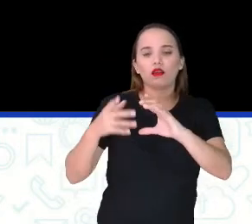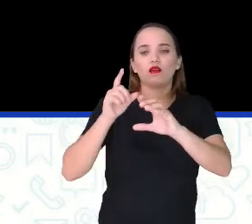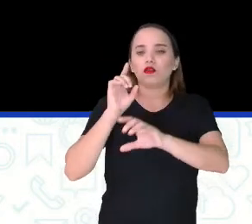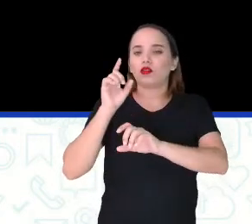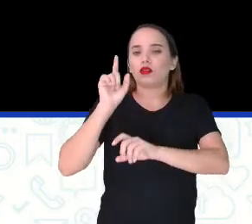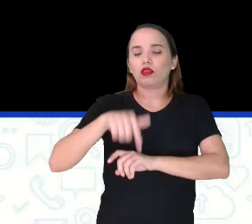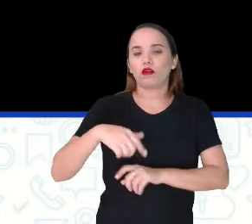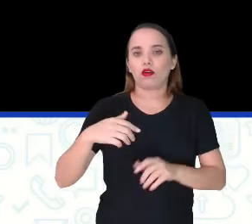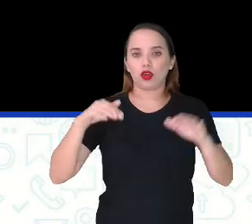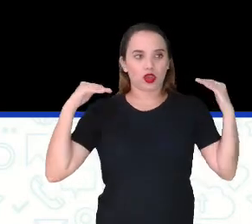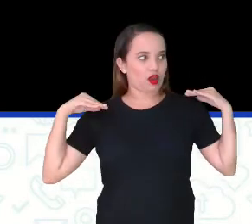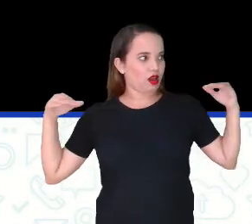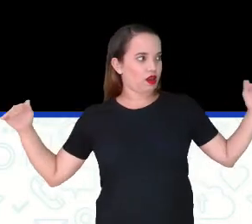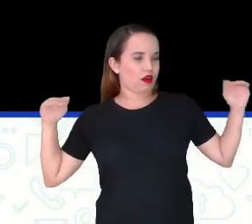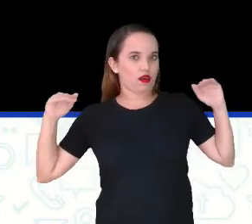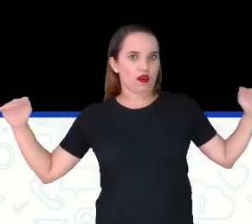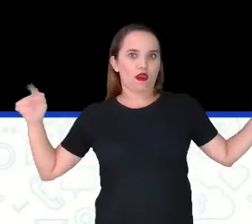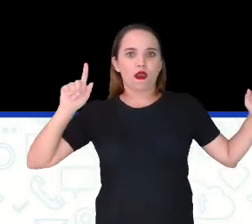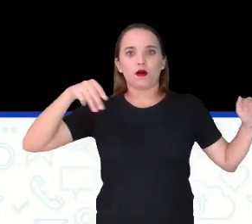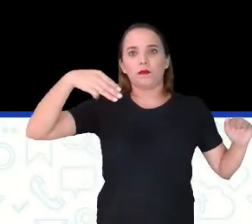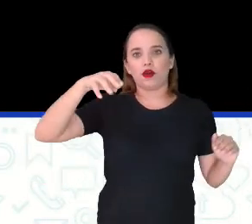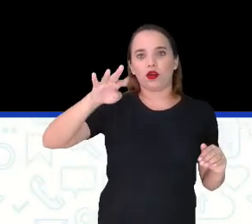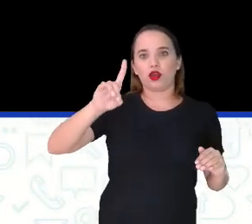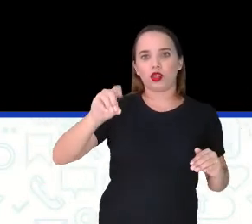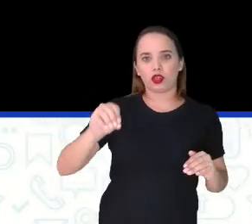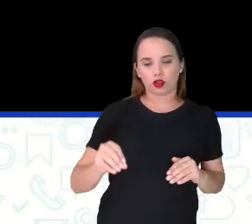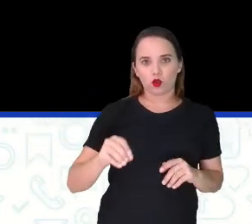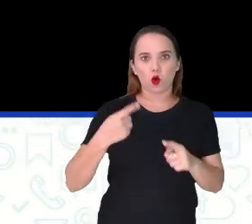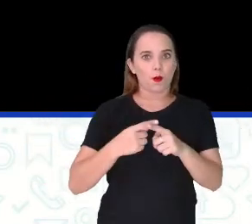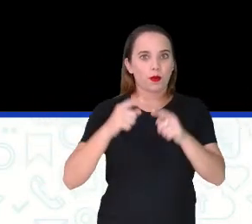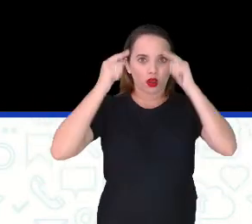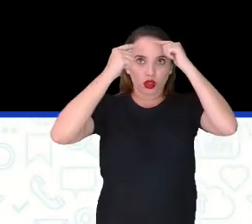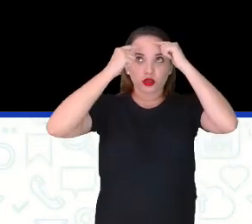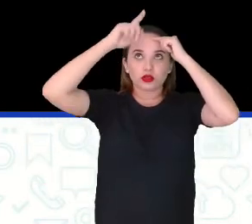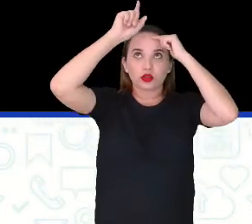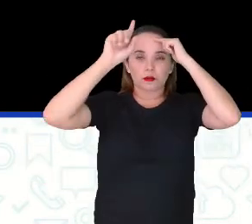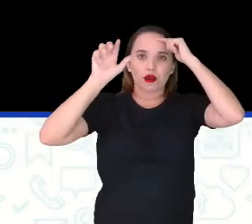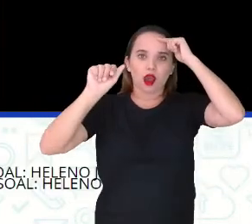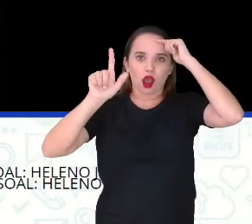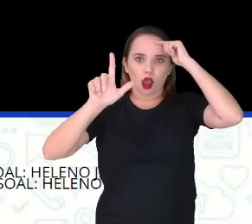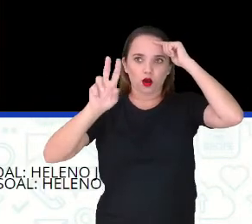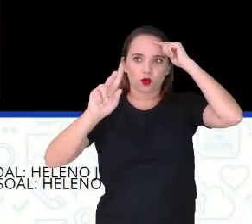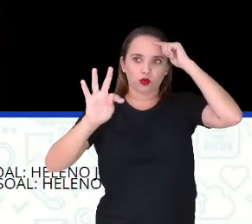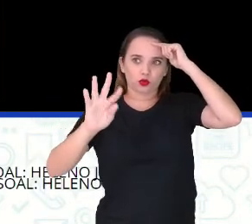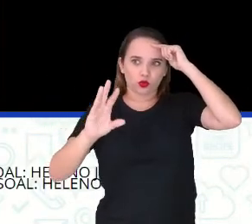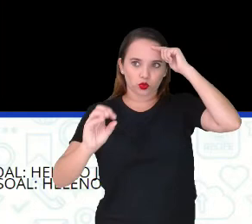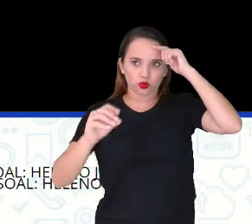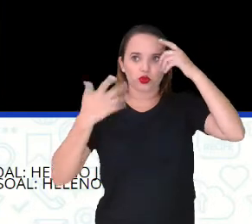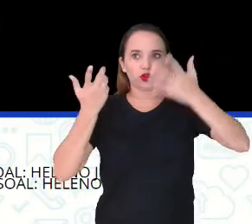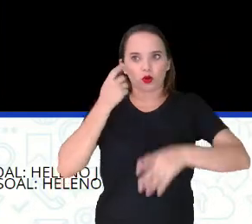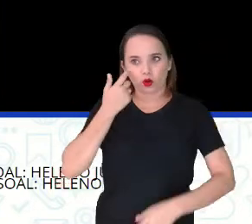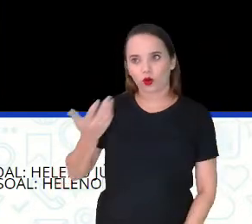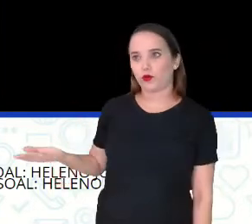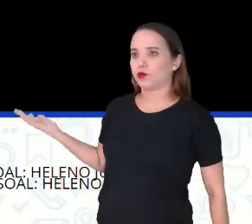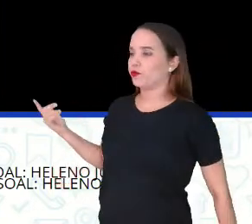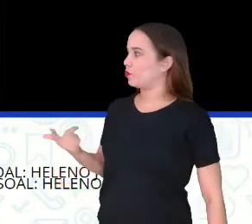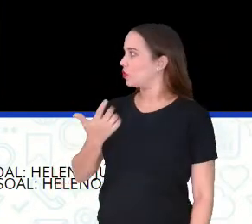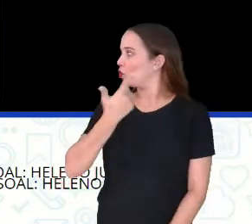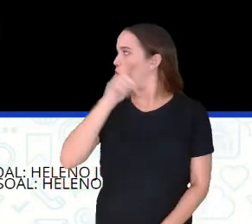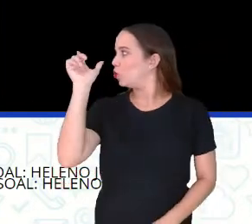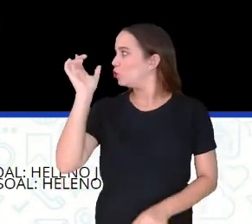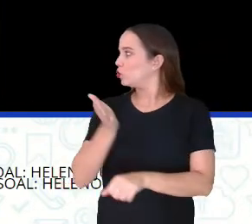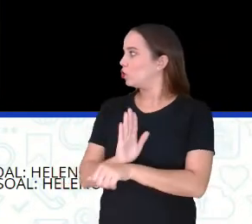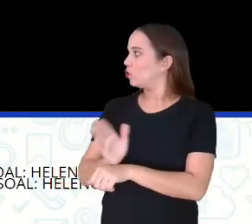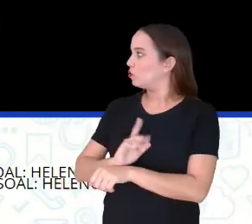gente utilizar esses movimentos altos acima da cabeça. Então, eu vou colocar aqui mais um vídeo